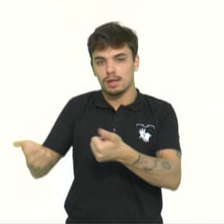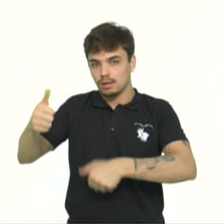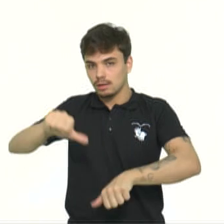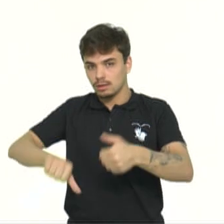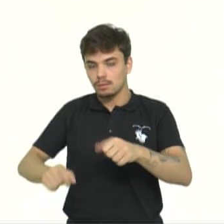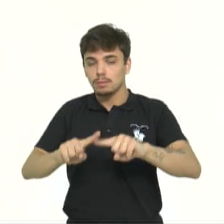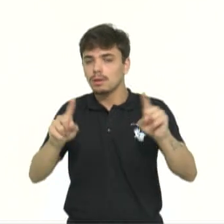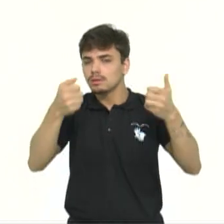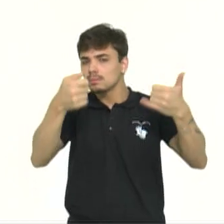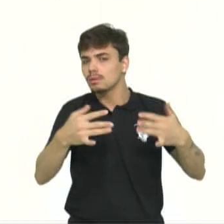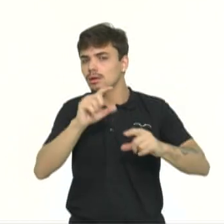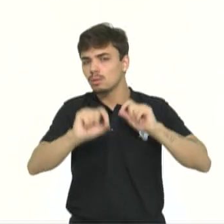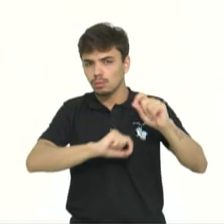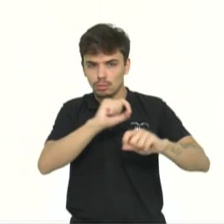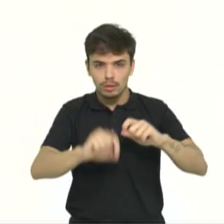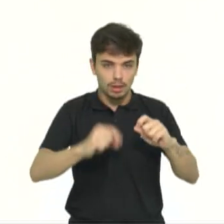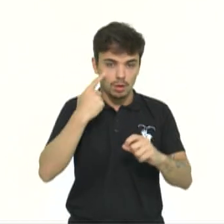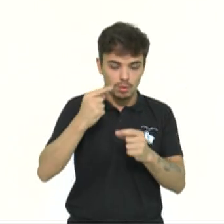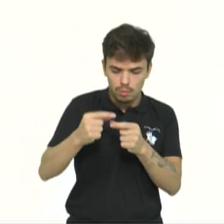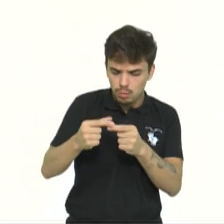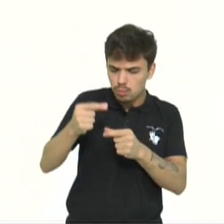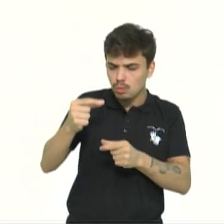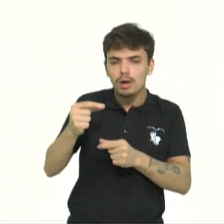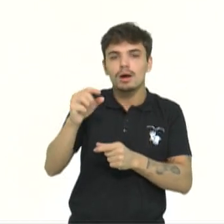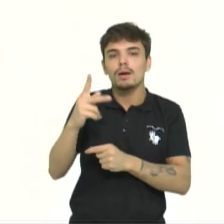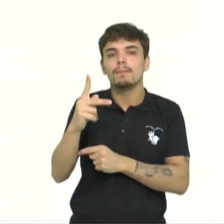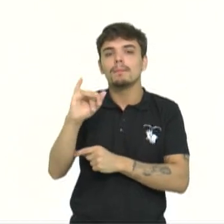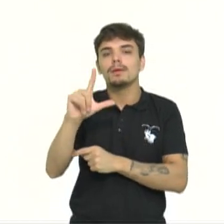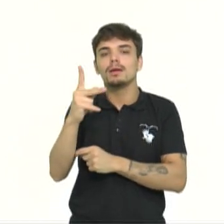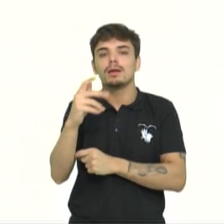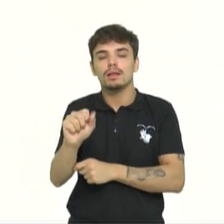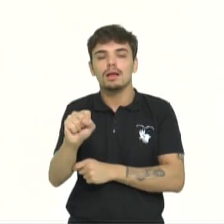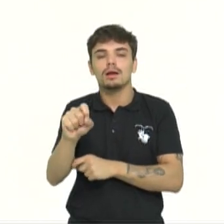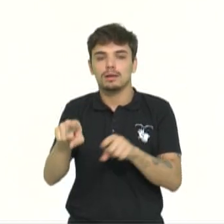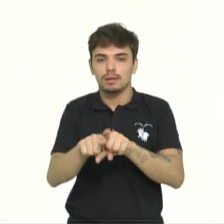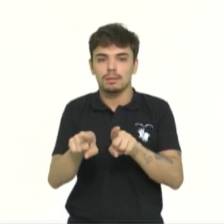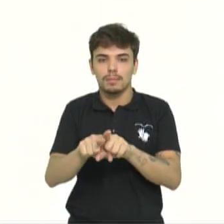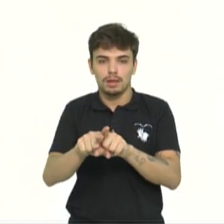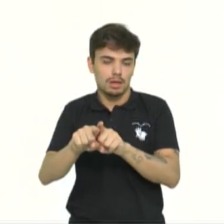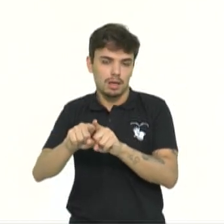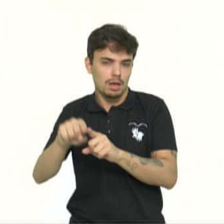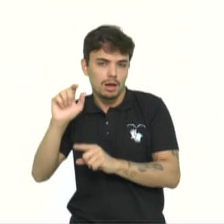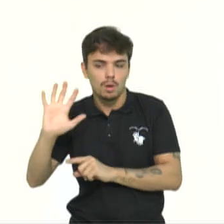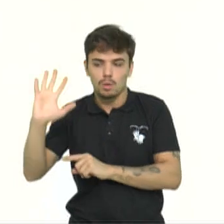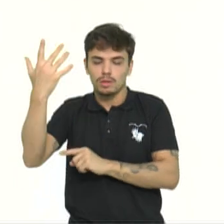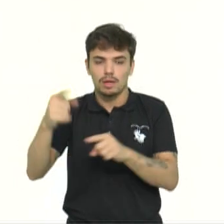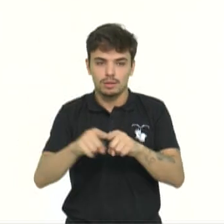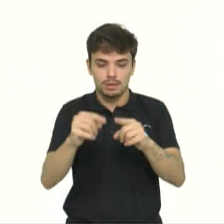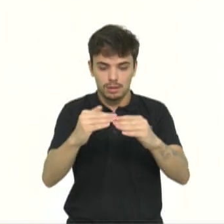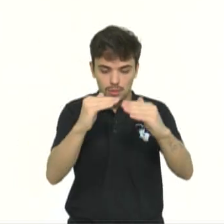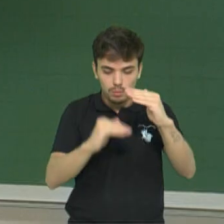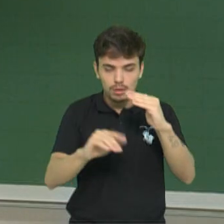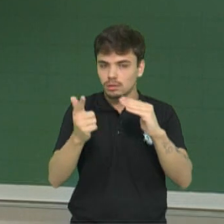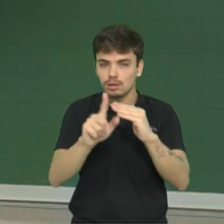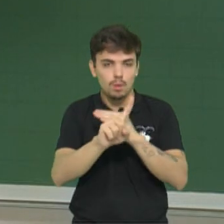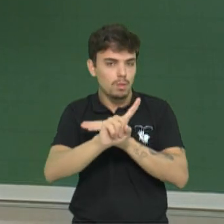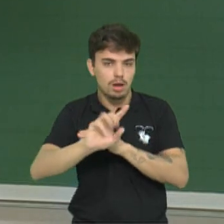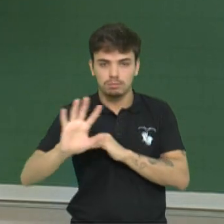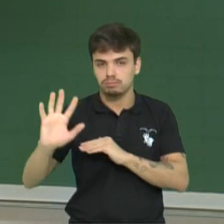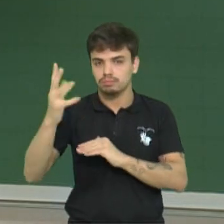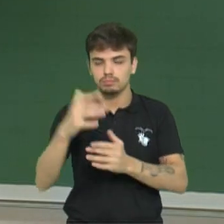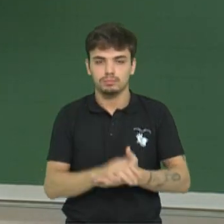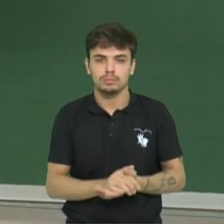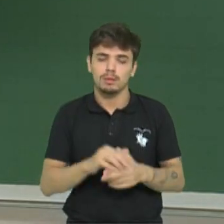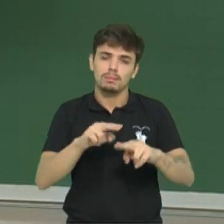dizemos o seguinte, que as pilhas são fenômenos espontâneos e a eletrólise é um fenômeno não espontâneo. Por ora, vamos